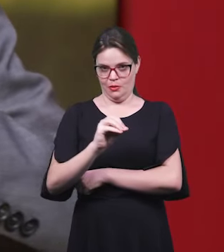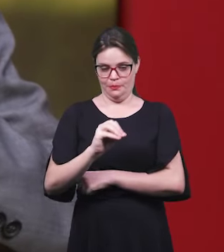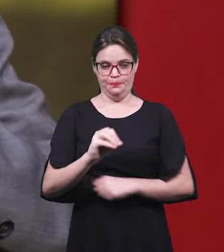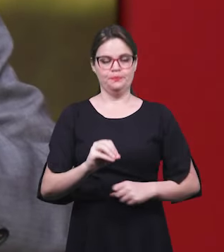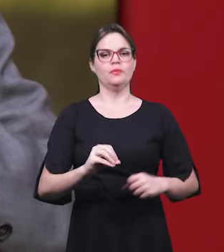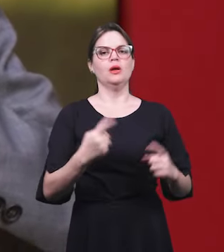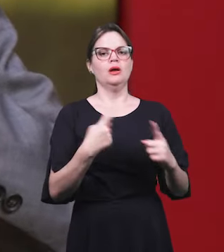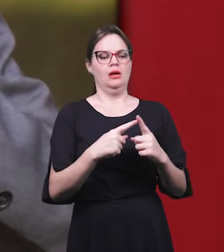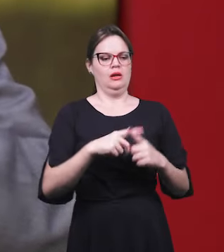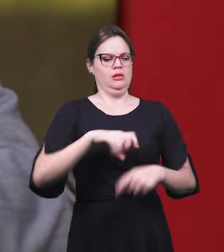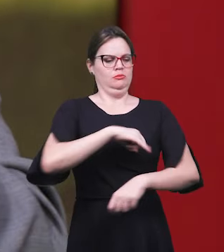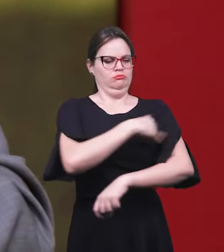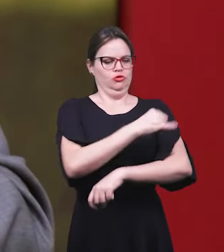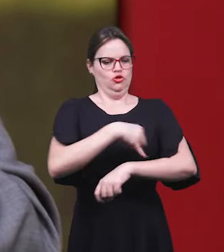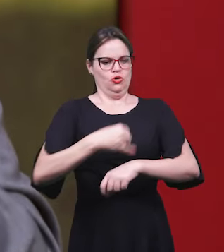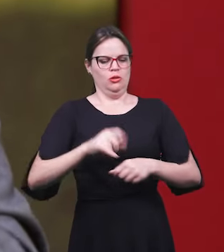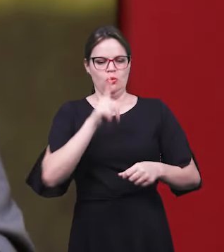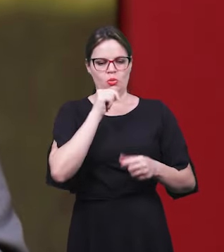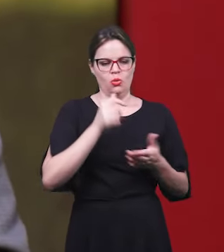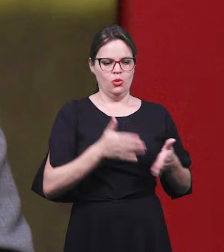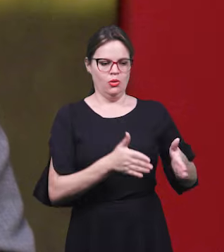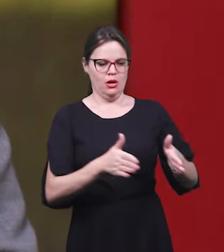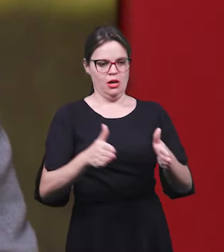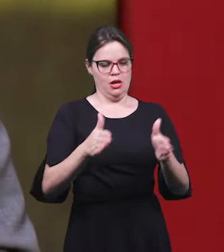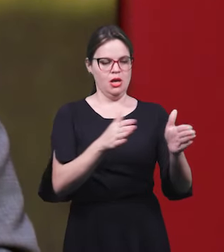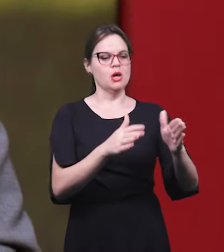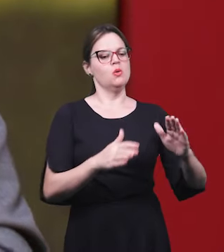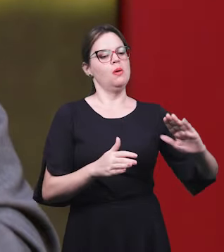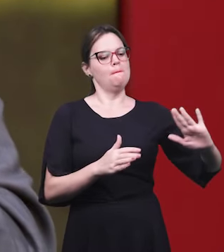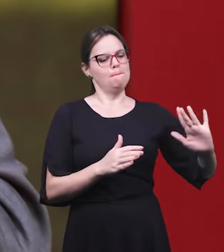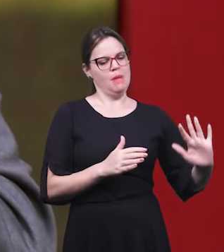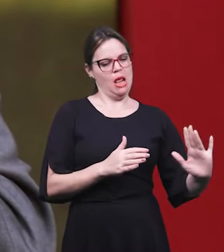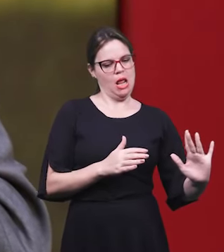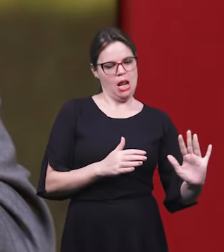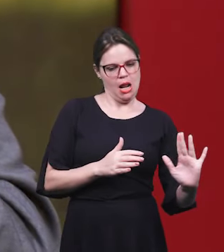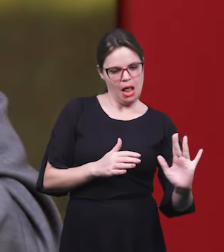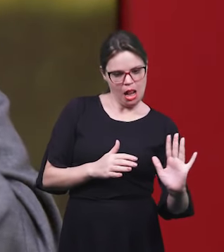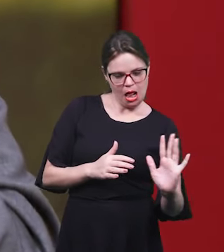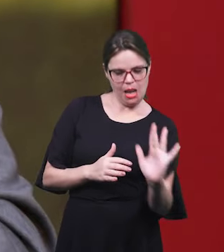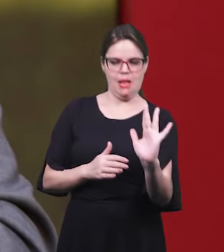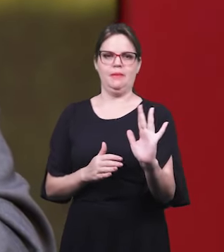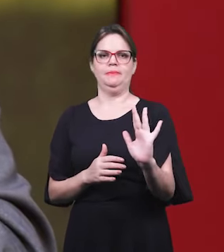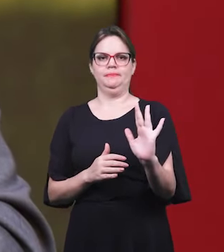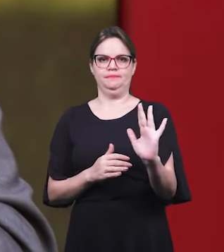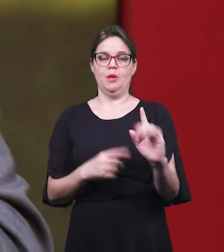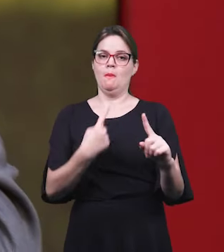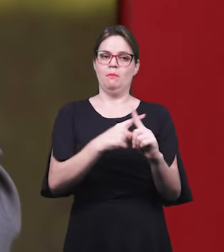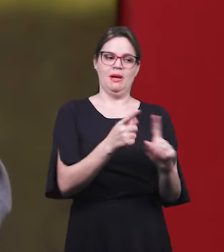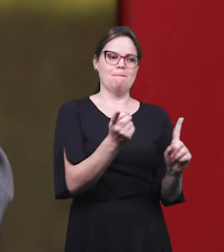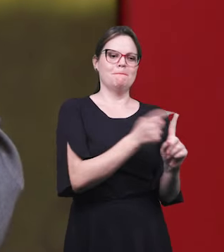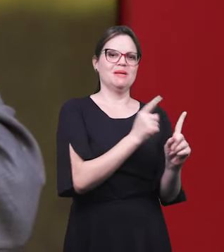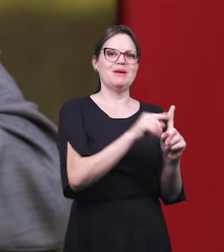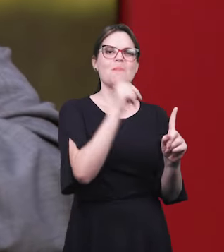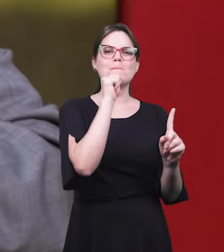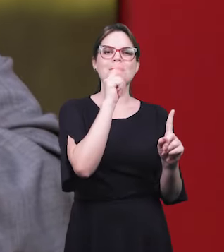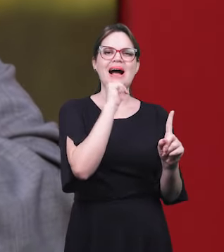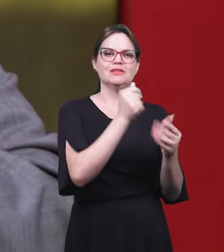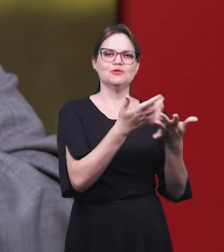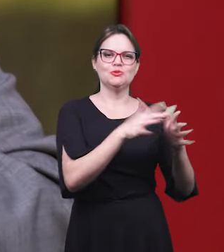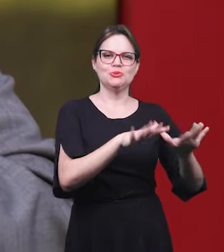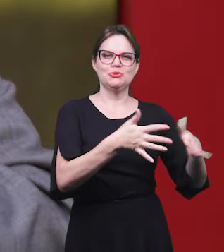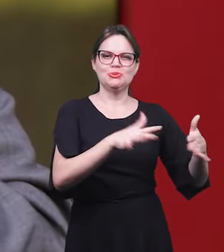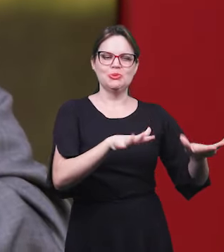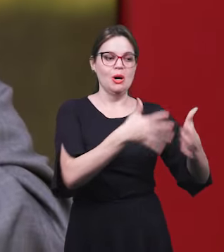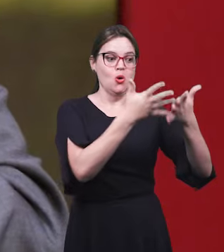trás e eles andaram 40 dias no deserto. 40 anos no deserto. Depois de 40 anos,